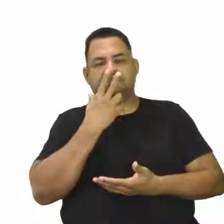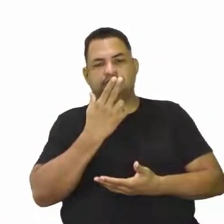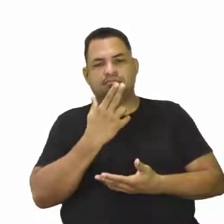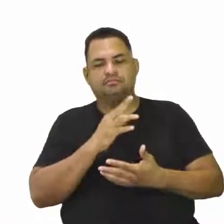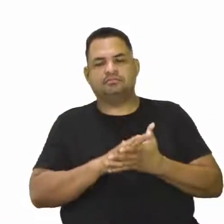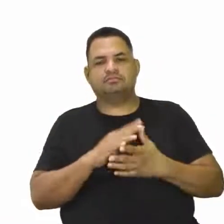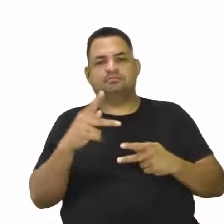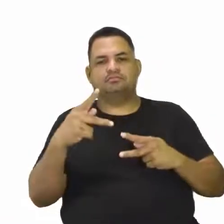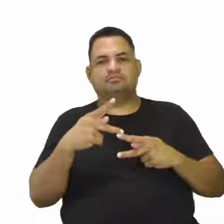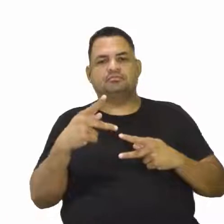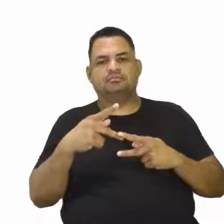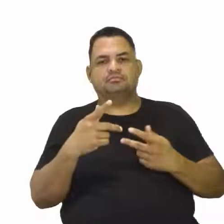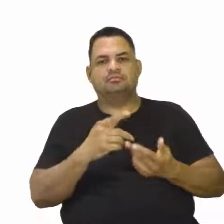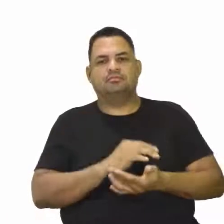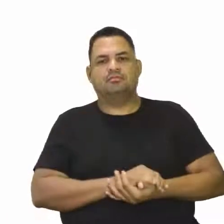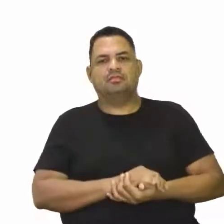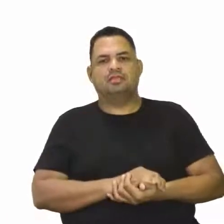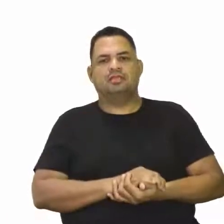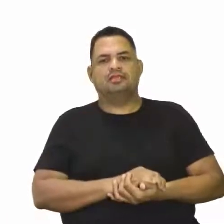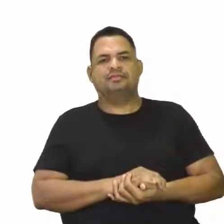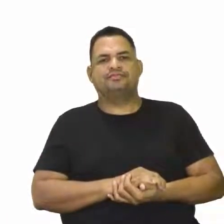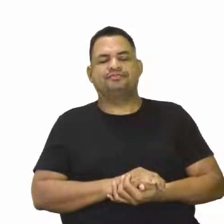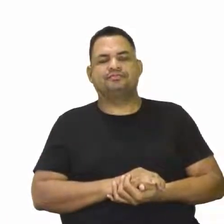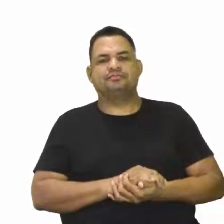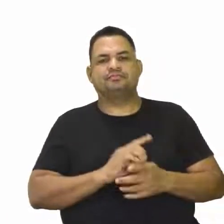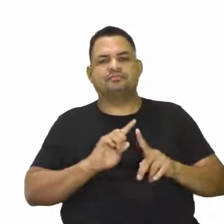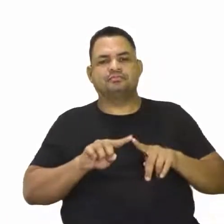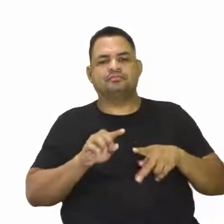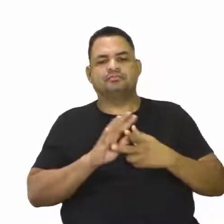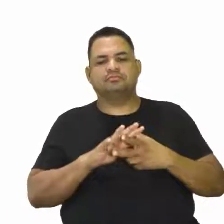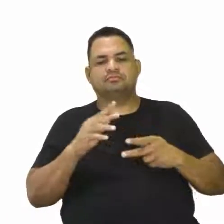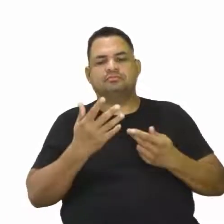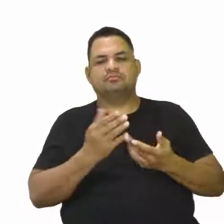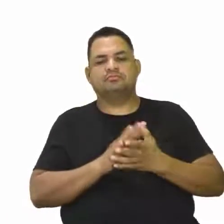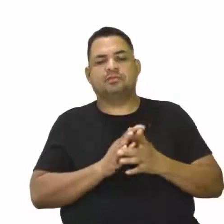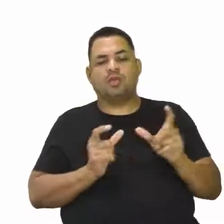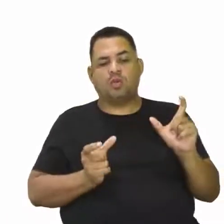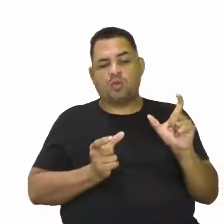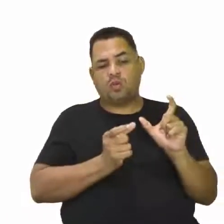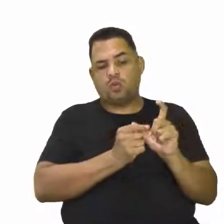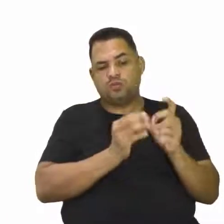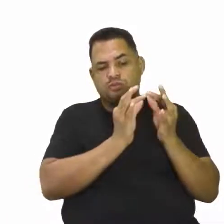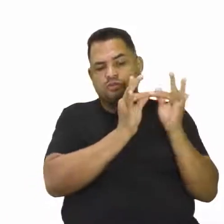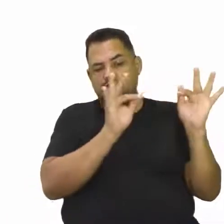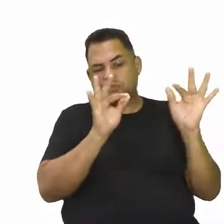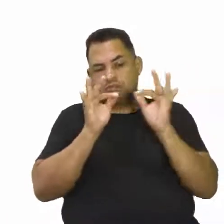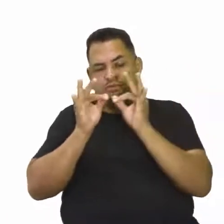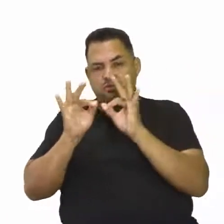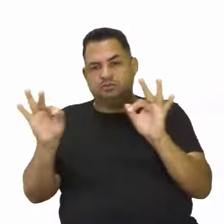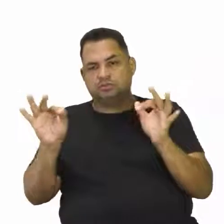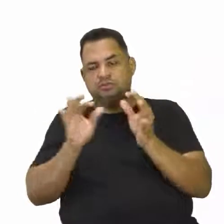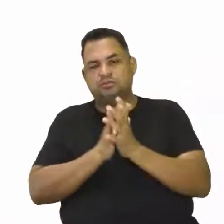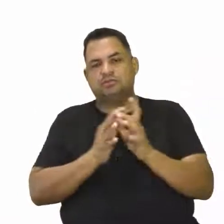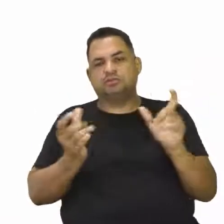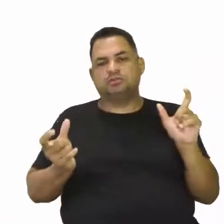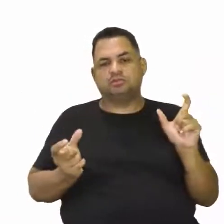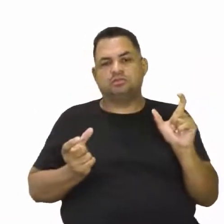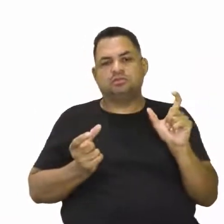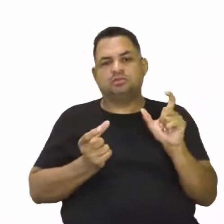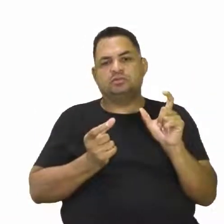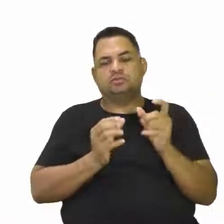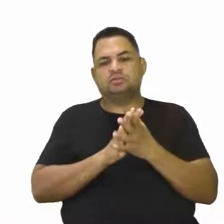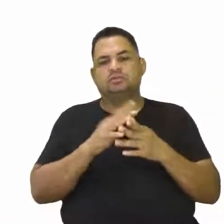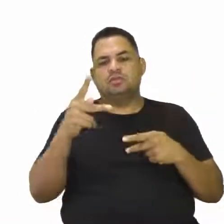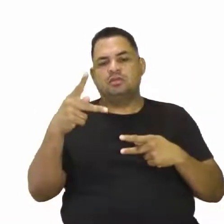não é? Uhum. Não tem para onde correr. Só que as conjunções, elas unem orações e